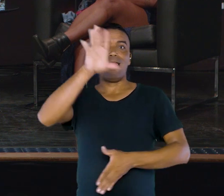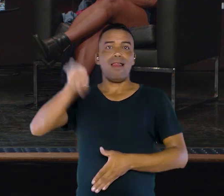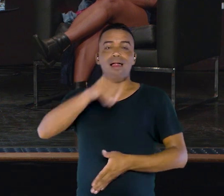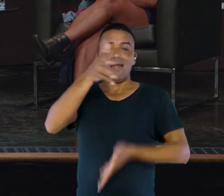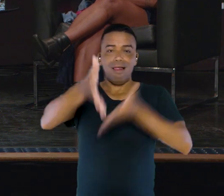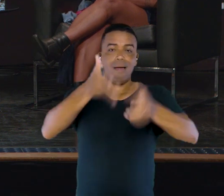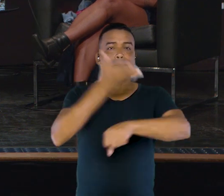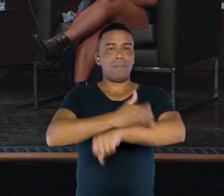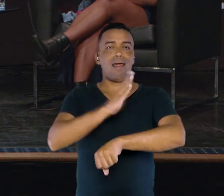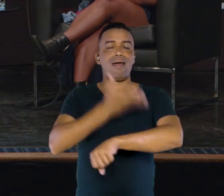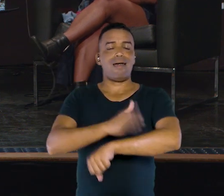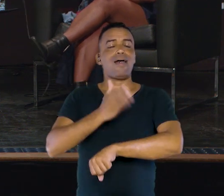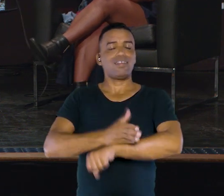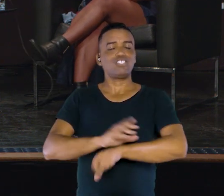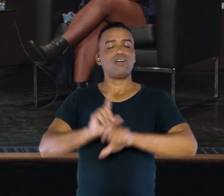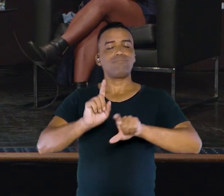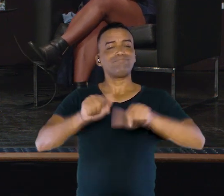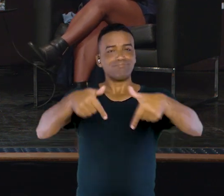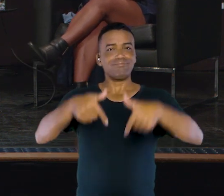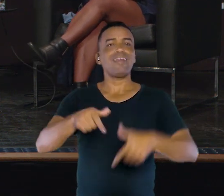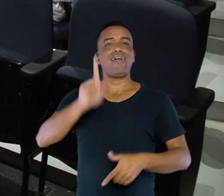é isso.